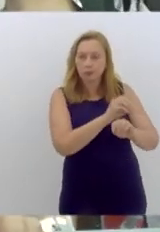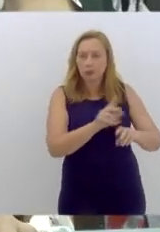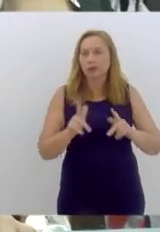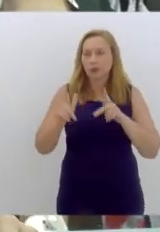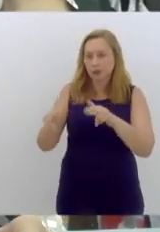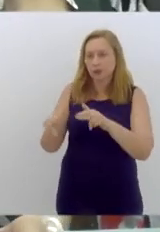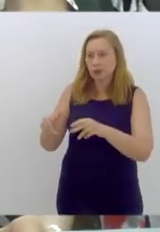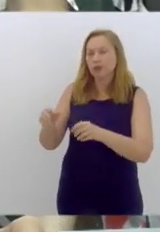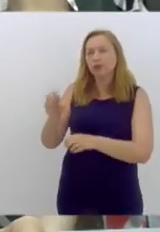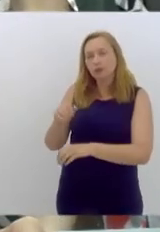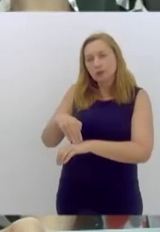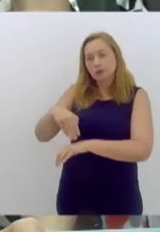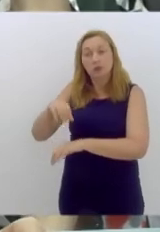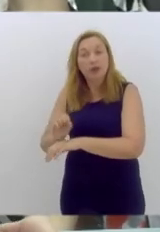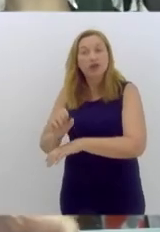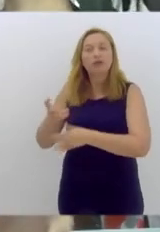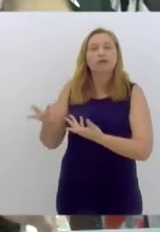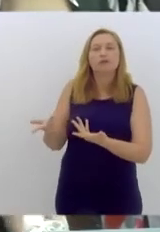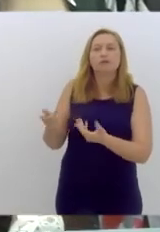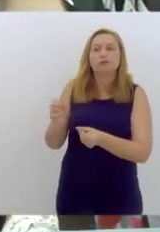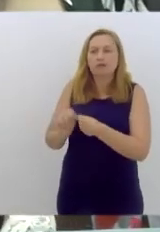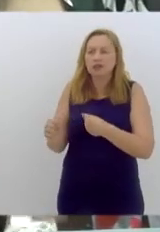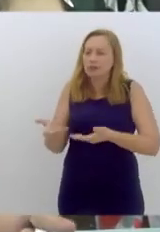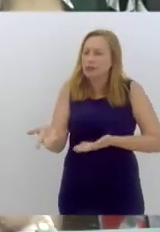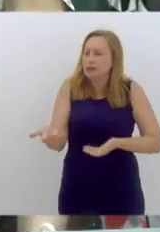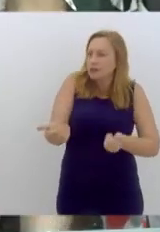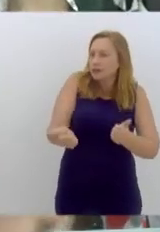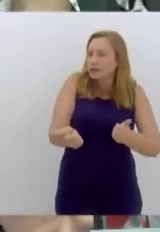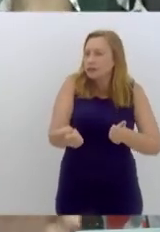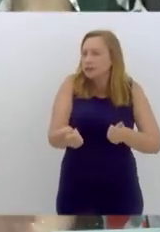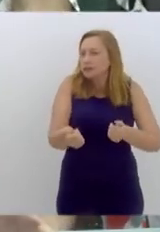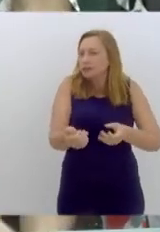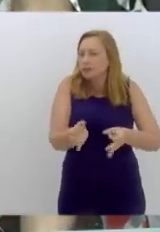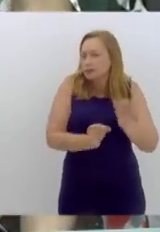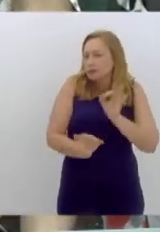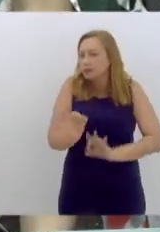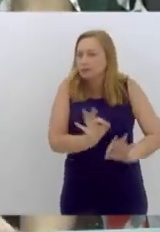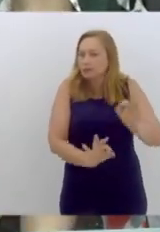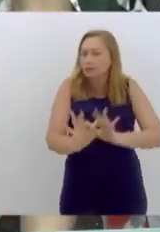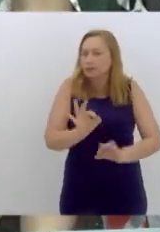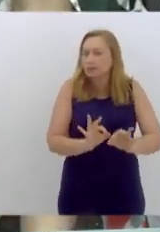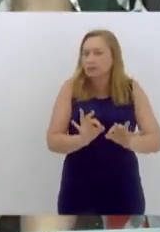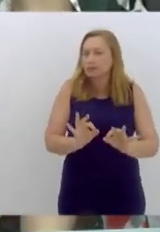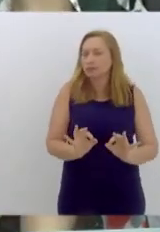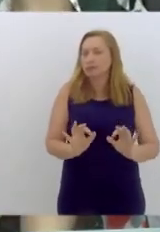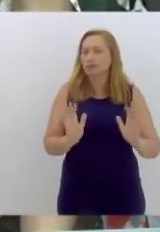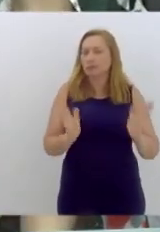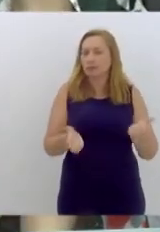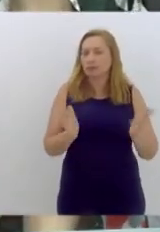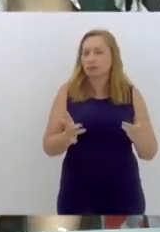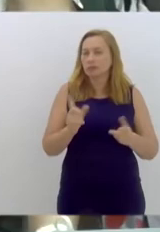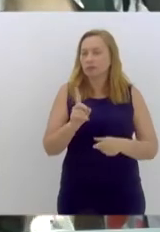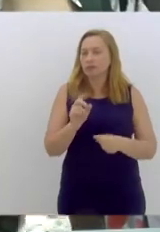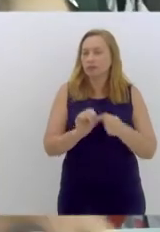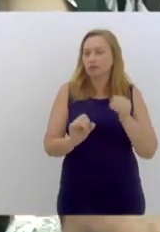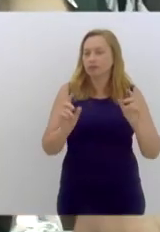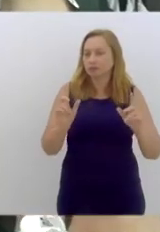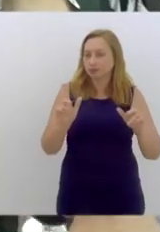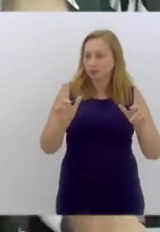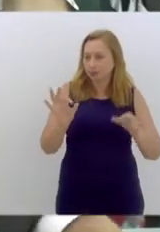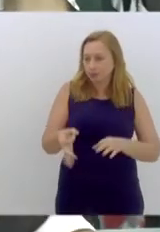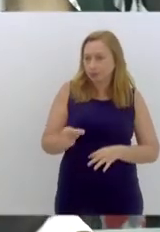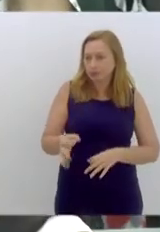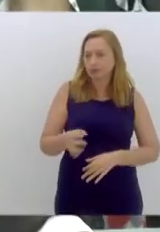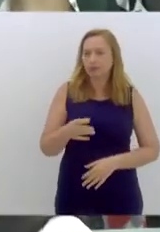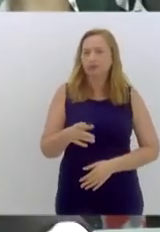papel do MEC fazer essa articulação a nível nacional e que isso ambos não estão fazendo da maneira adequada. Eu citei o